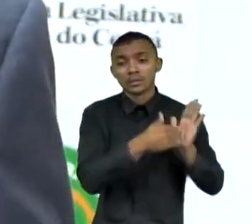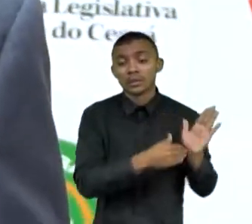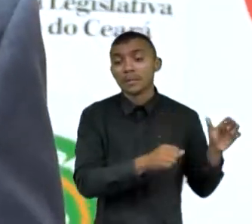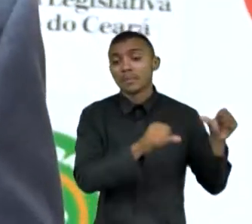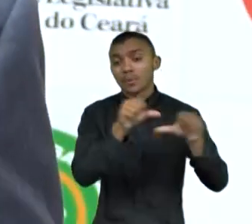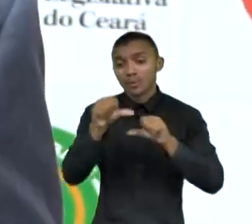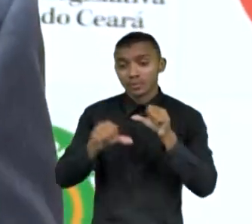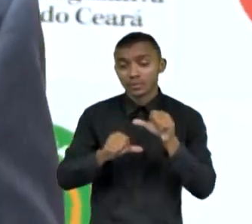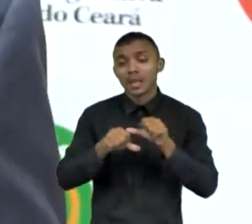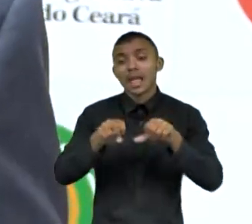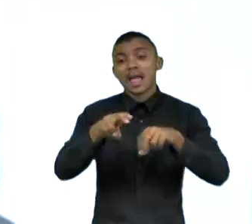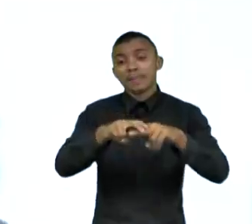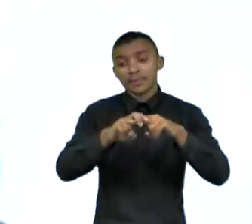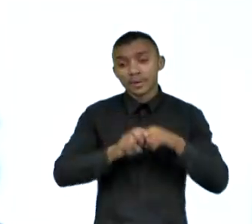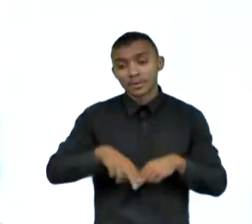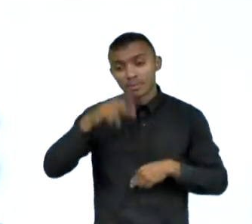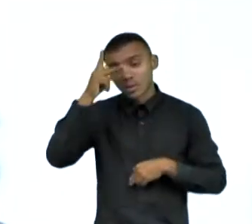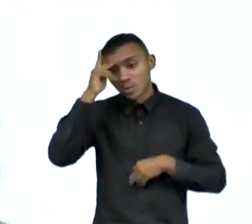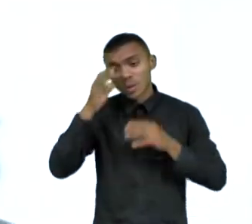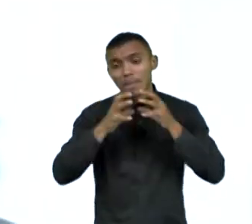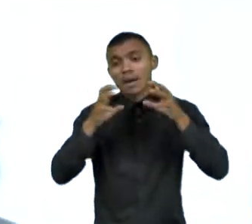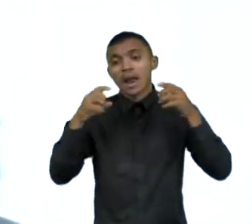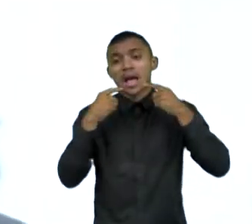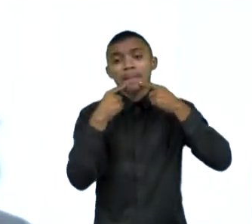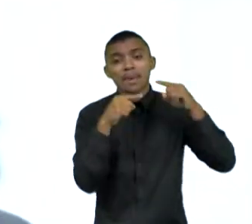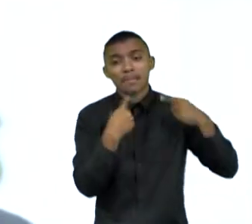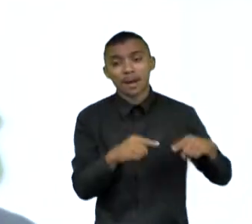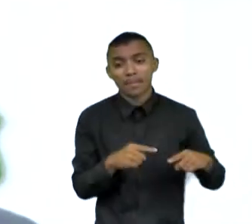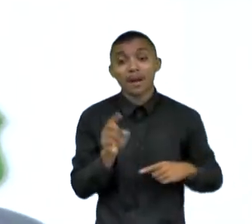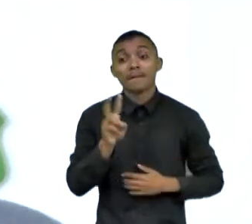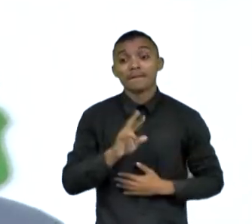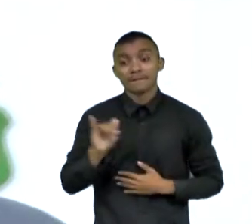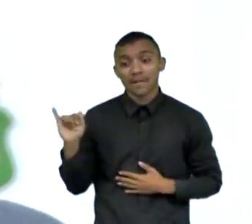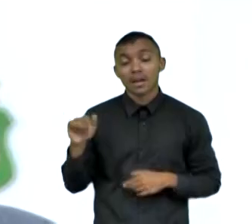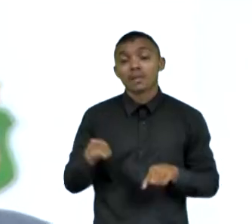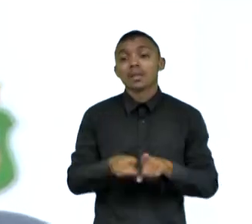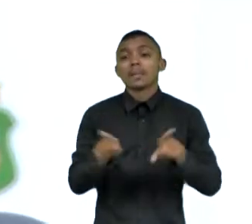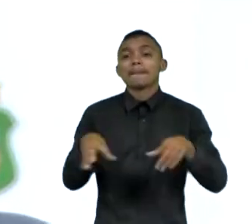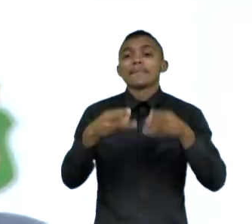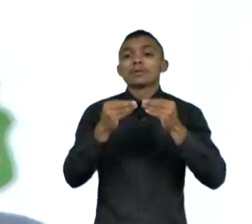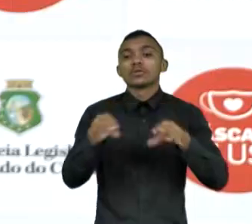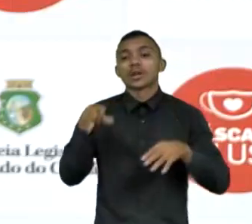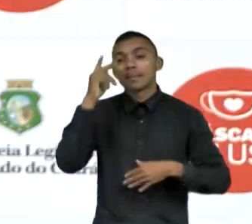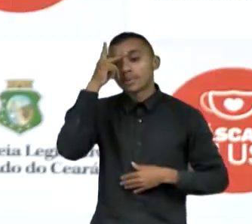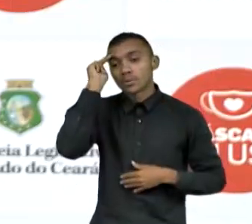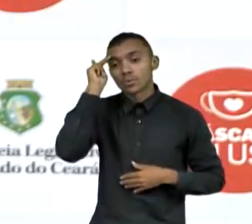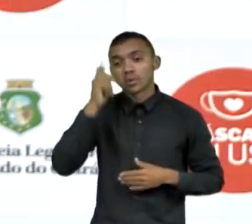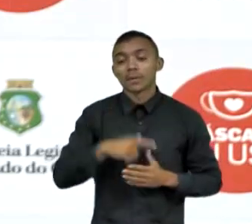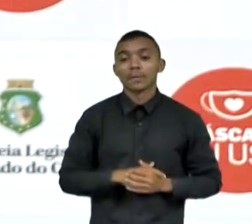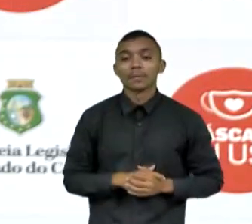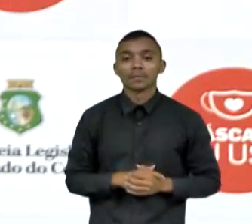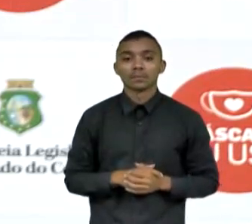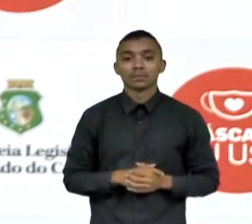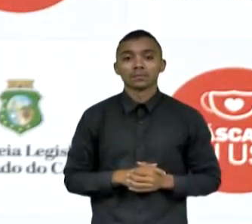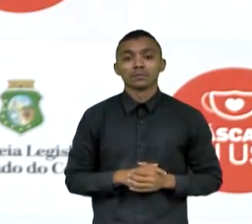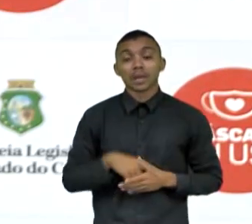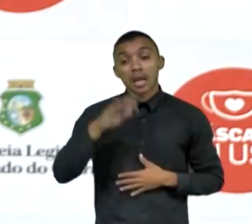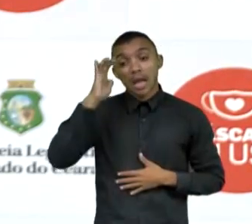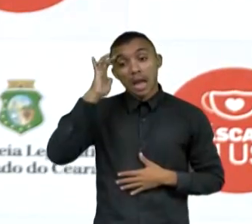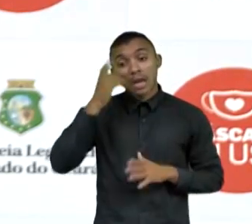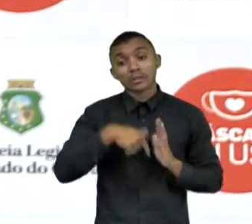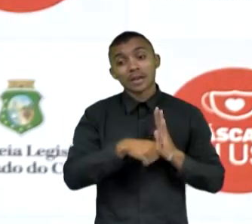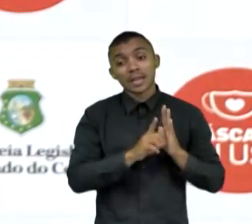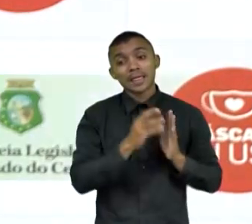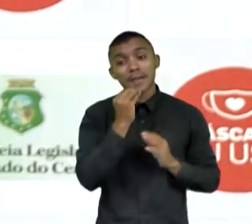aumentar a lista de reclamações junto aos planos de saúde e prejudicar usuários. Eu acho que tem que ser debatido com muito cuidado